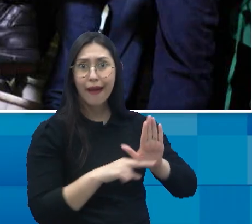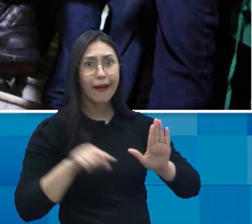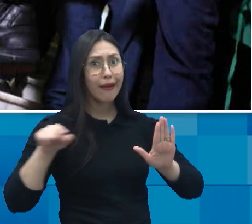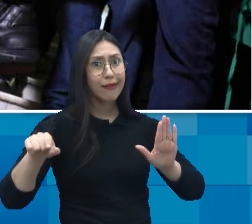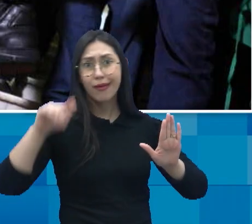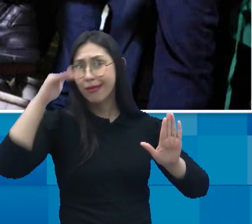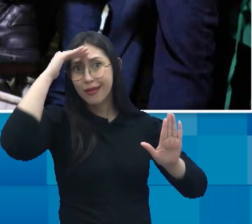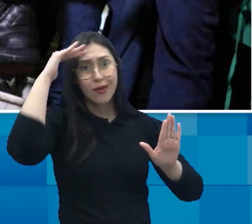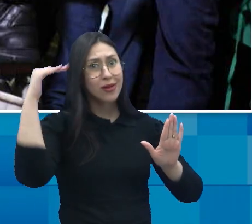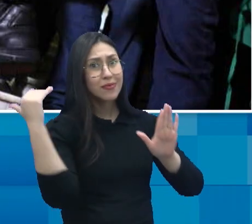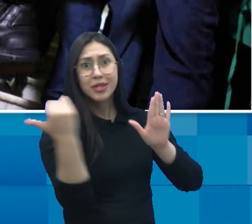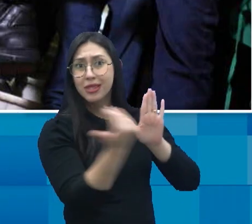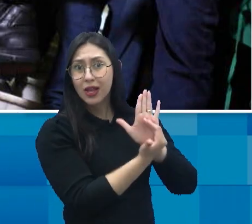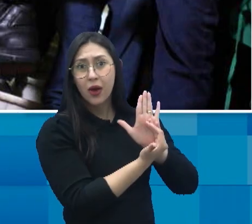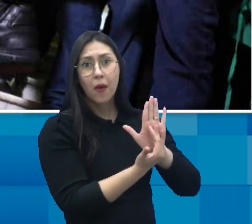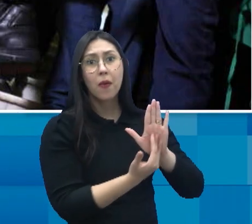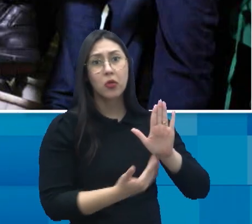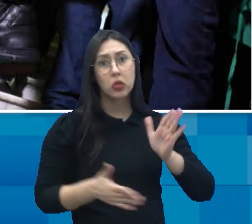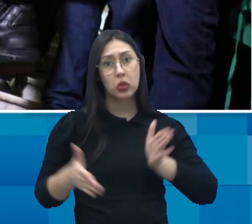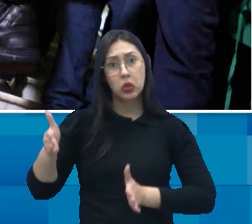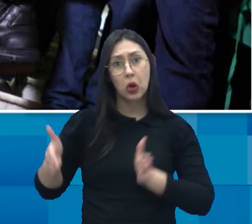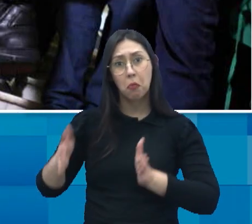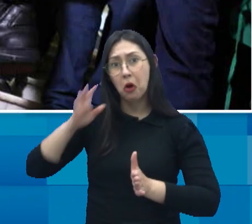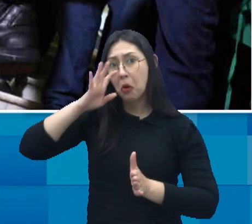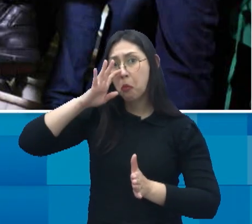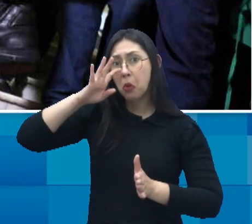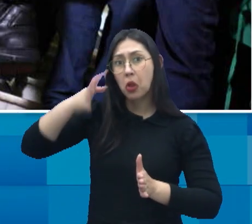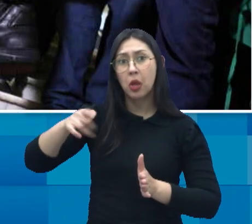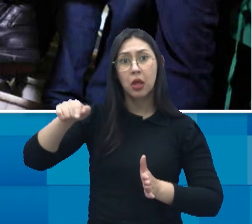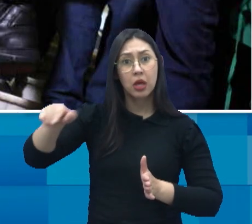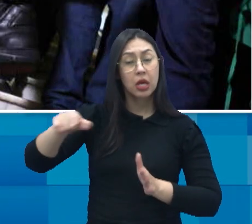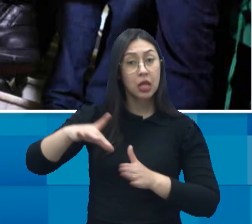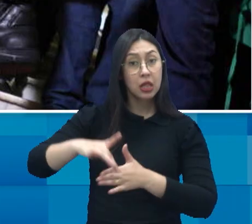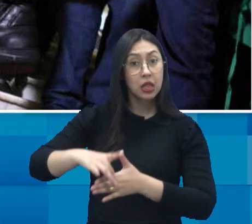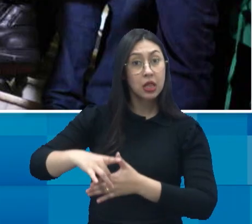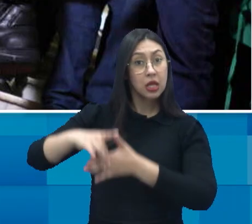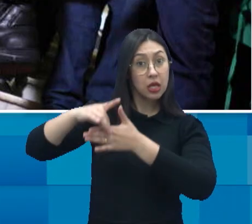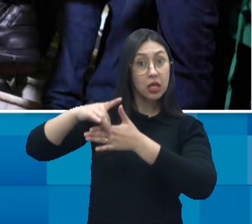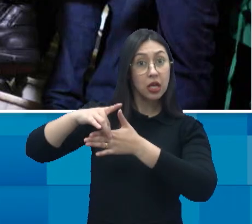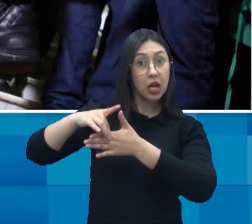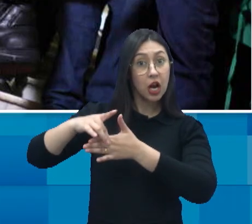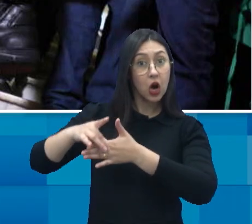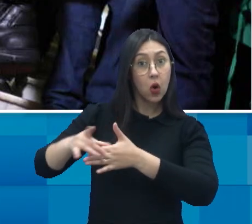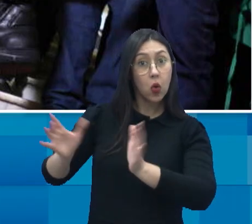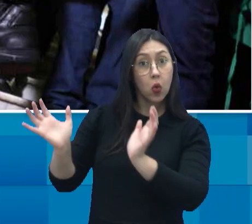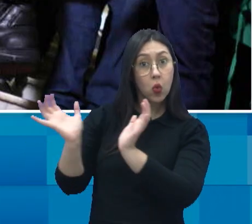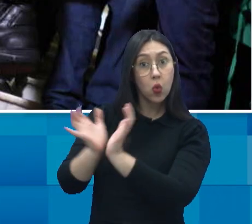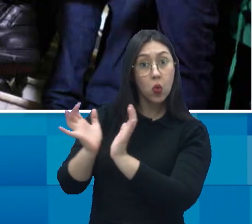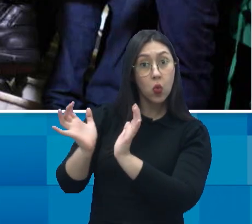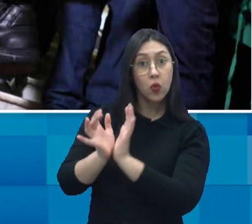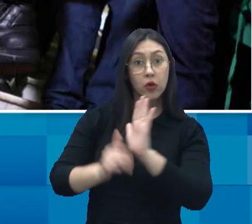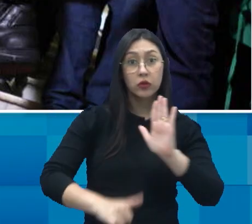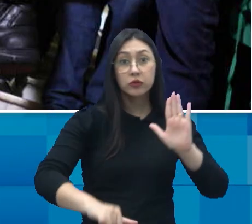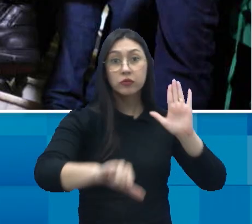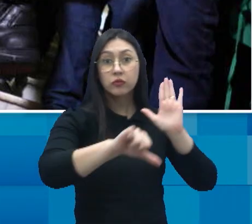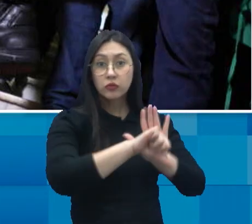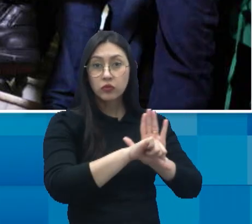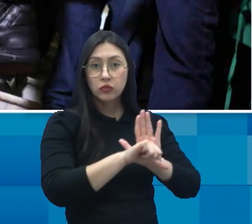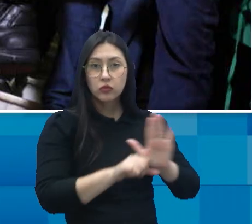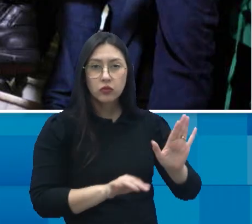cautelares no processo em que é acusado e de liderar uma organização criminosa